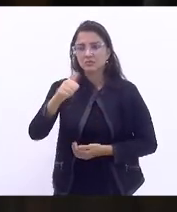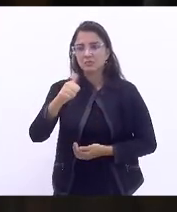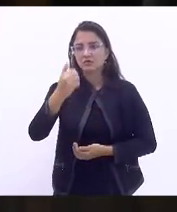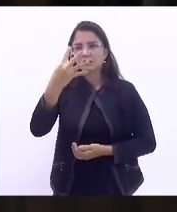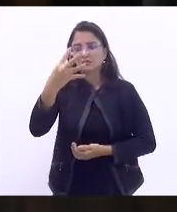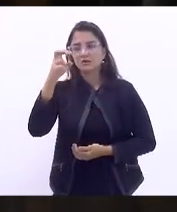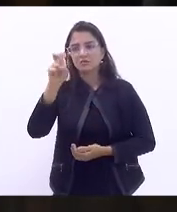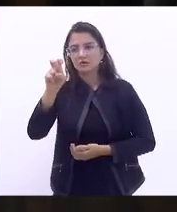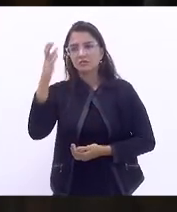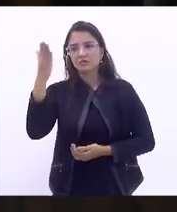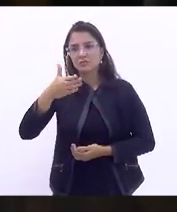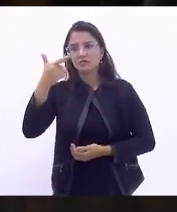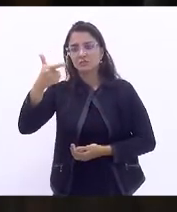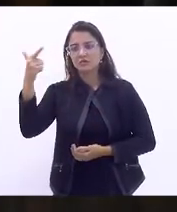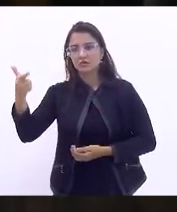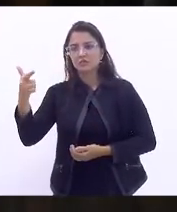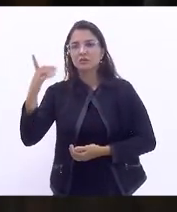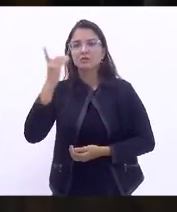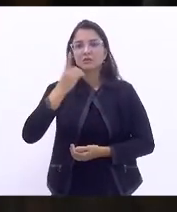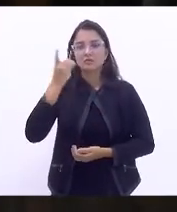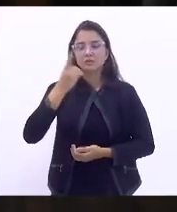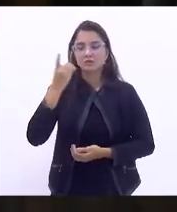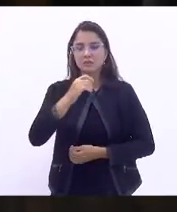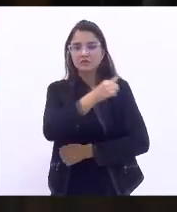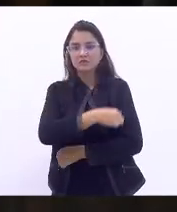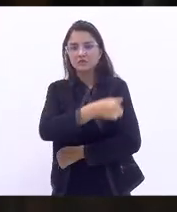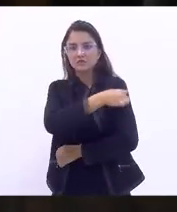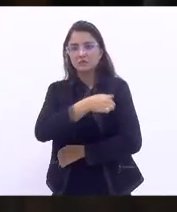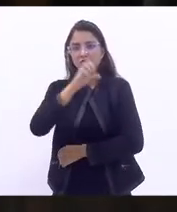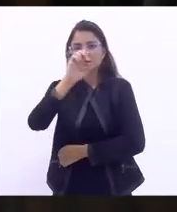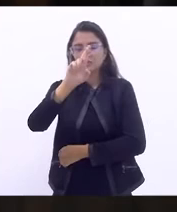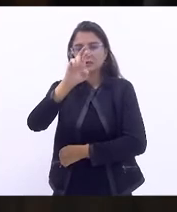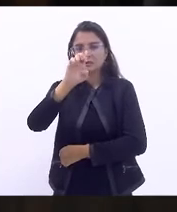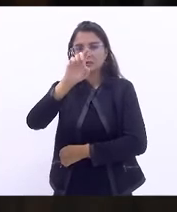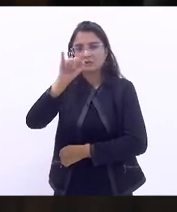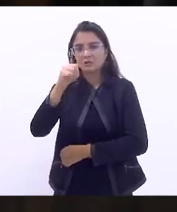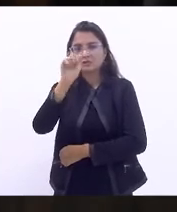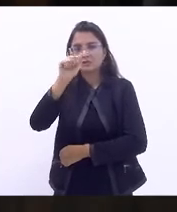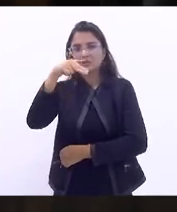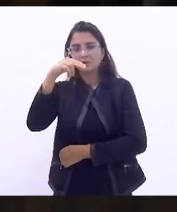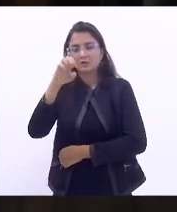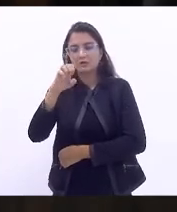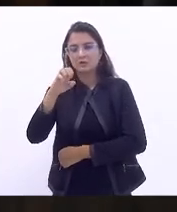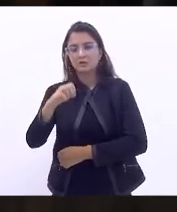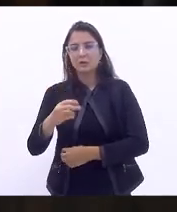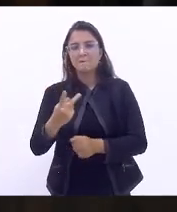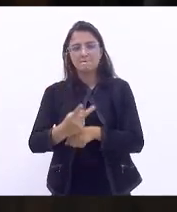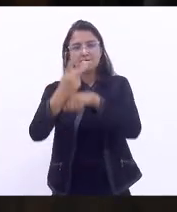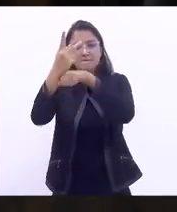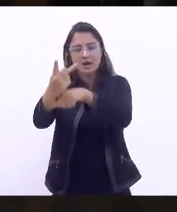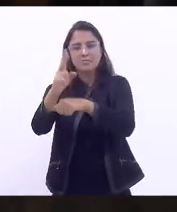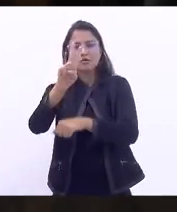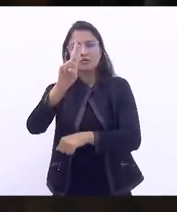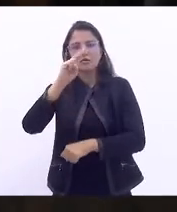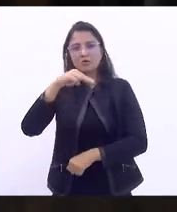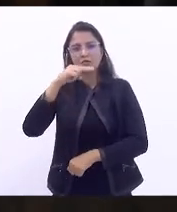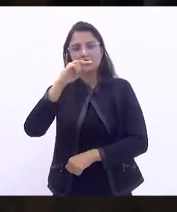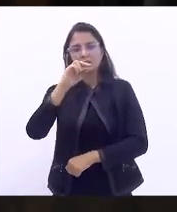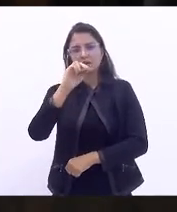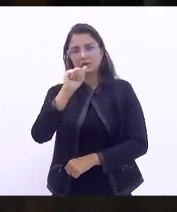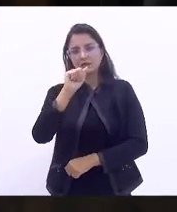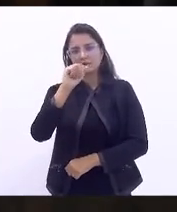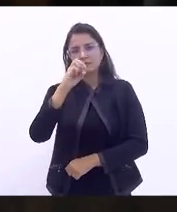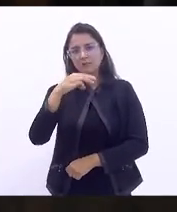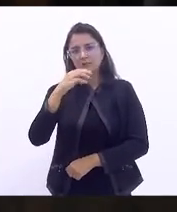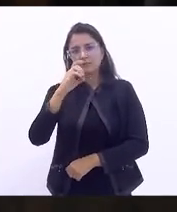1145 de 22, de autoria da deputada enfermeira Rejane, concede prêmio Ana Nery da Saúde à ilustríssima enfermeira Vanessa Rosa Ramos da Silva. Parece da